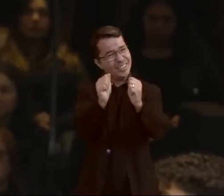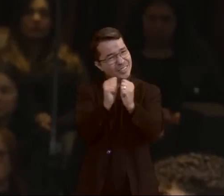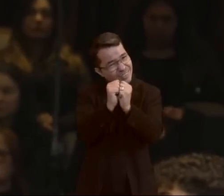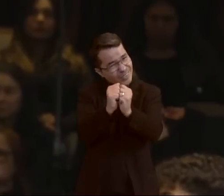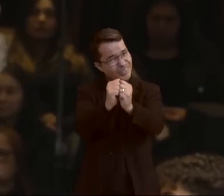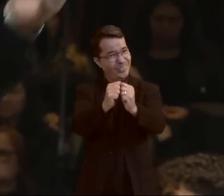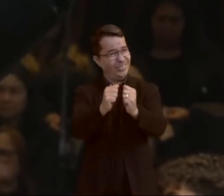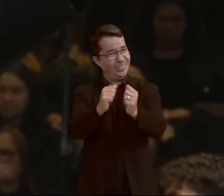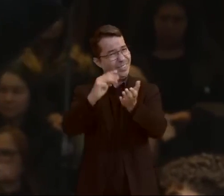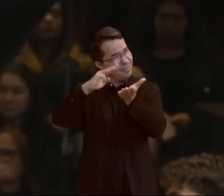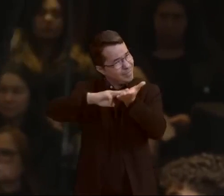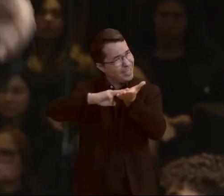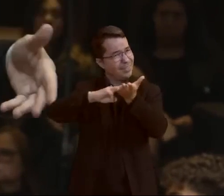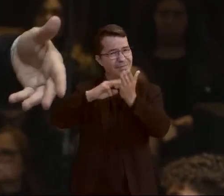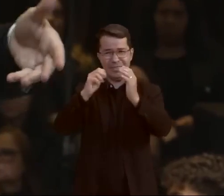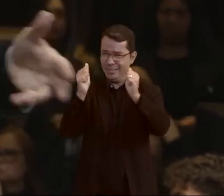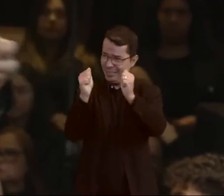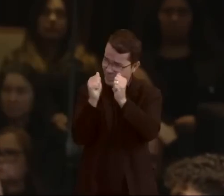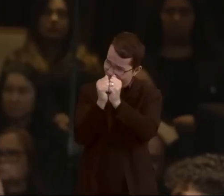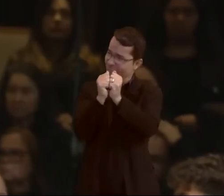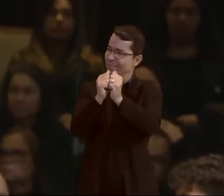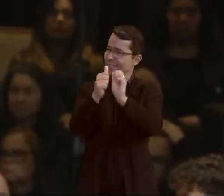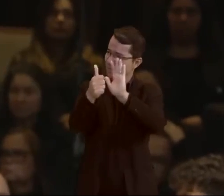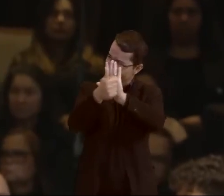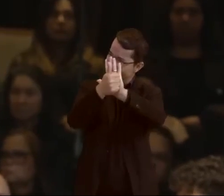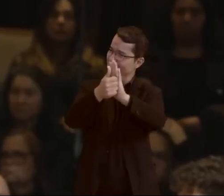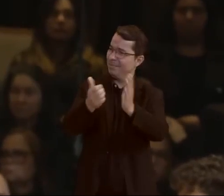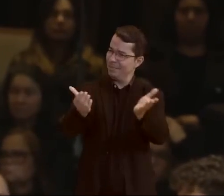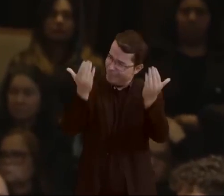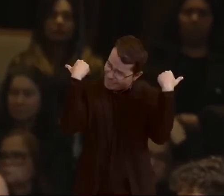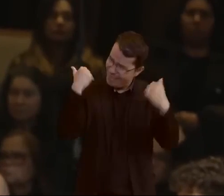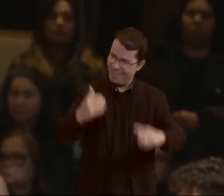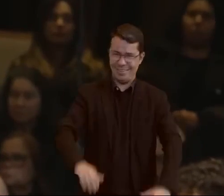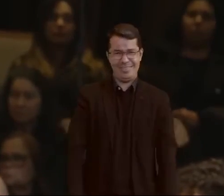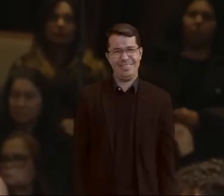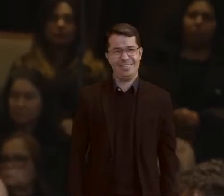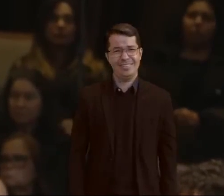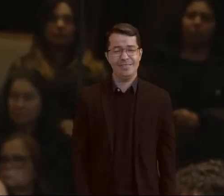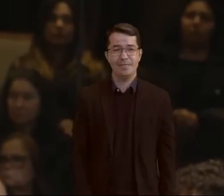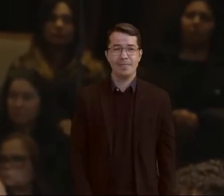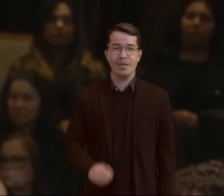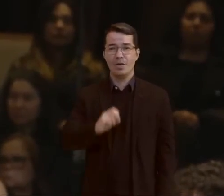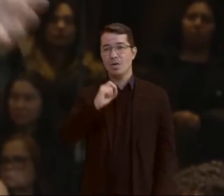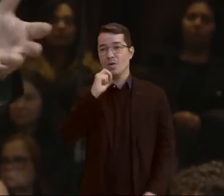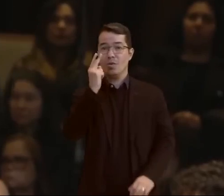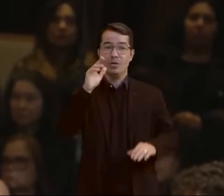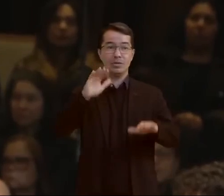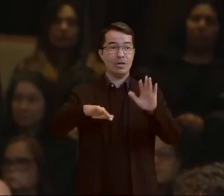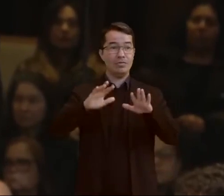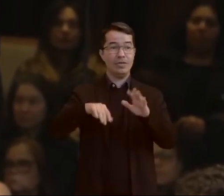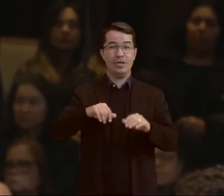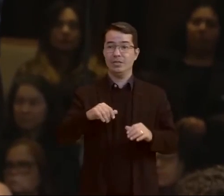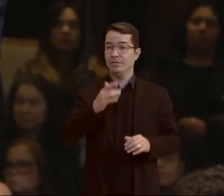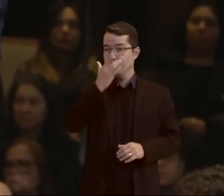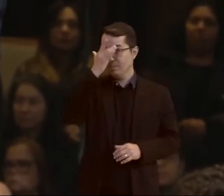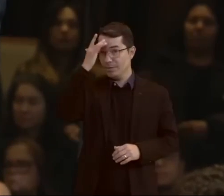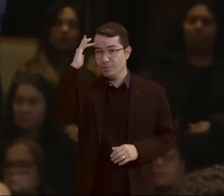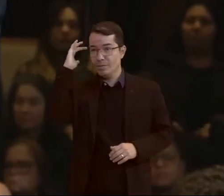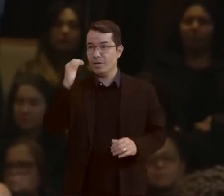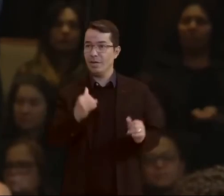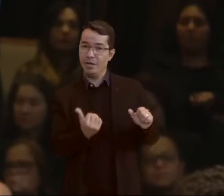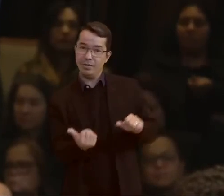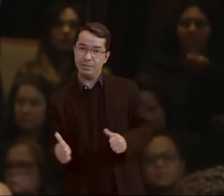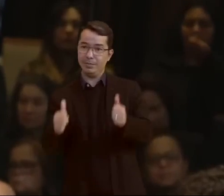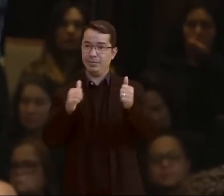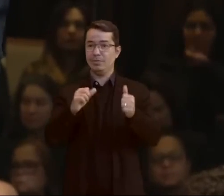hora de você decidir. Eu vou convidar você para oficializar isso aqui na presença de Deus. Tem gente que vai estar pedindo o seu batismo, tem gente